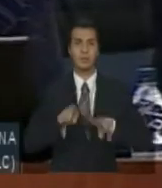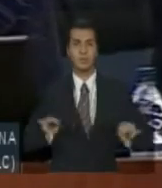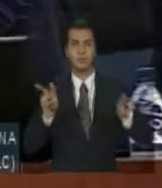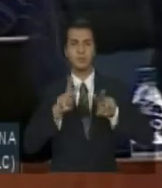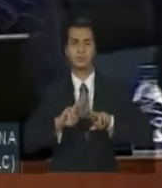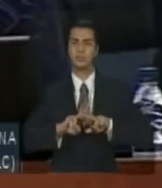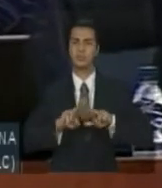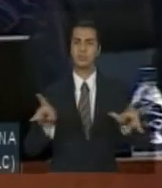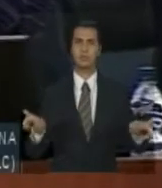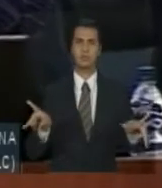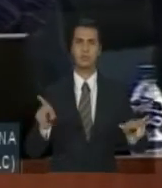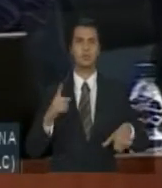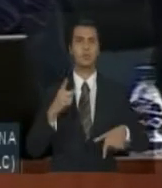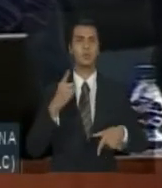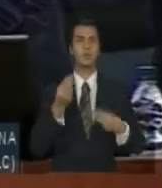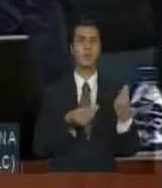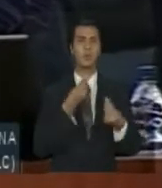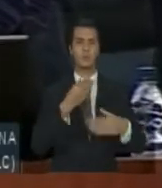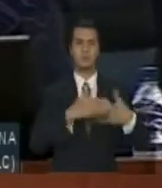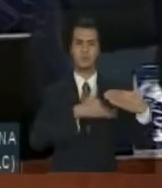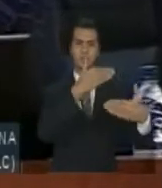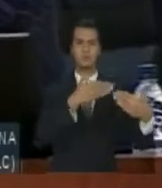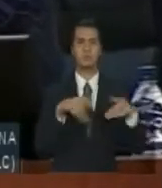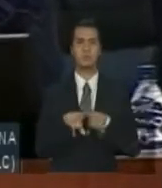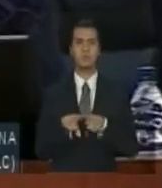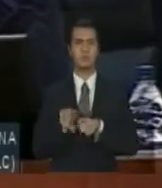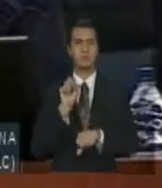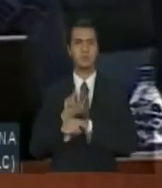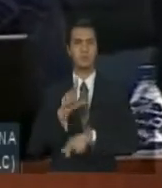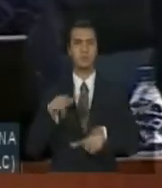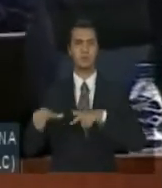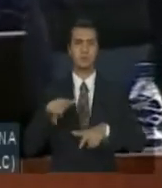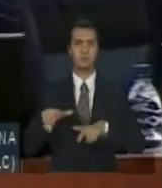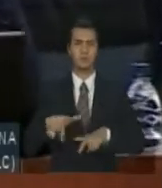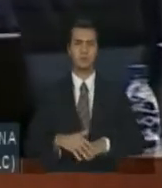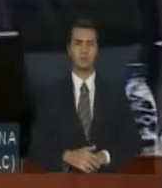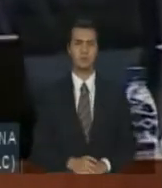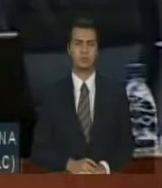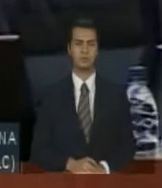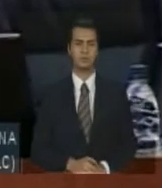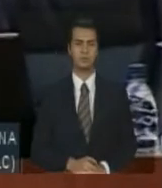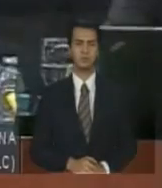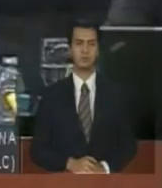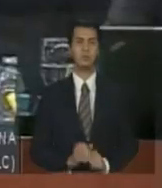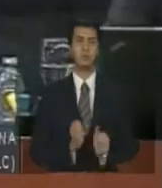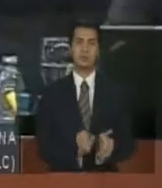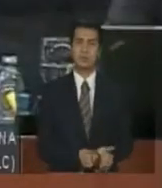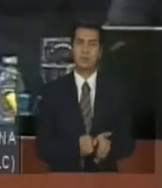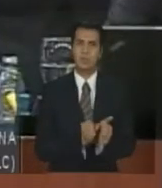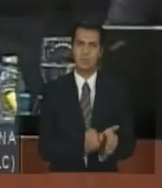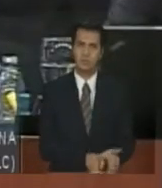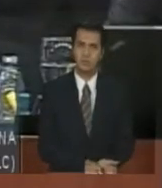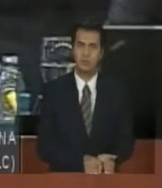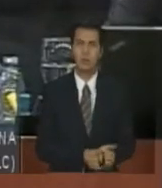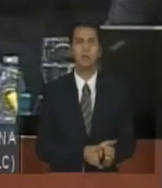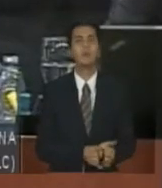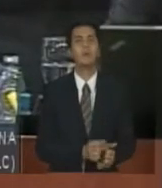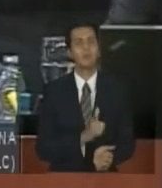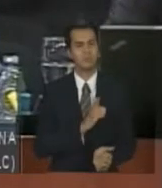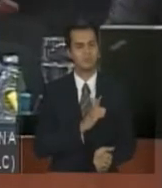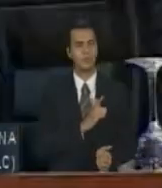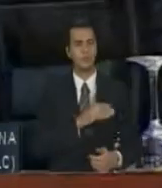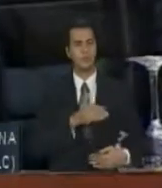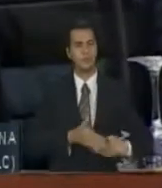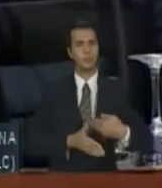do desenvolvimento quanto do trabalho. Romper com a escravidão é um processo que